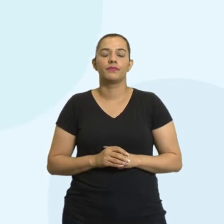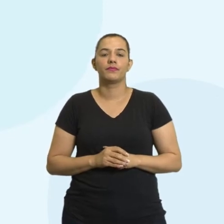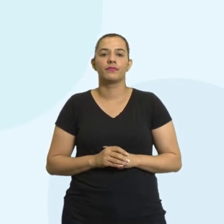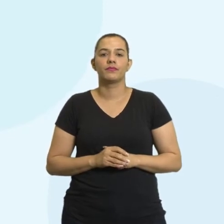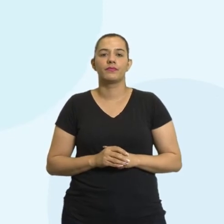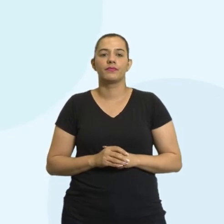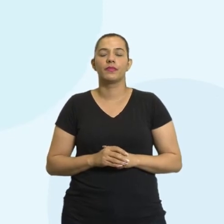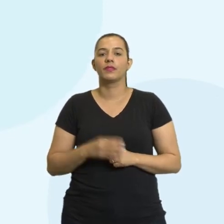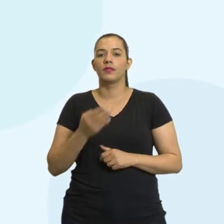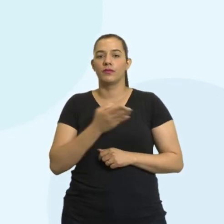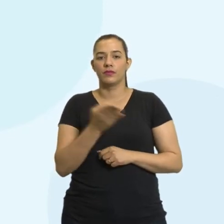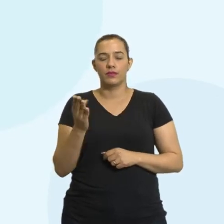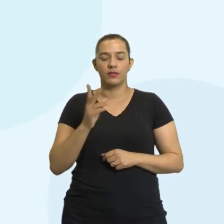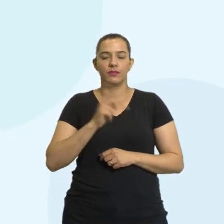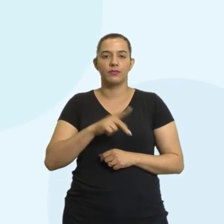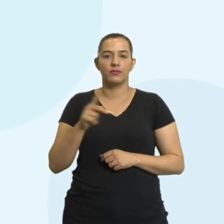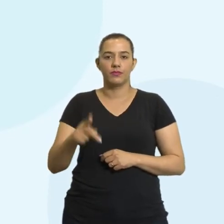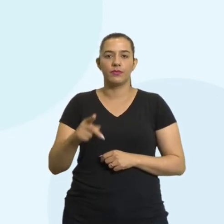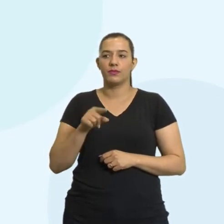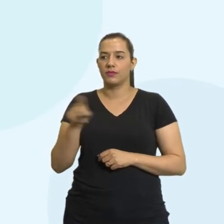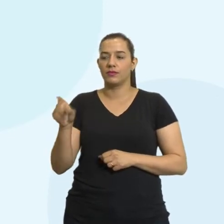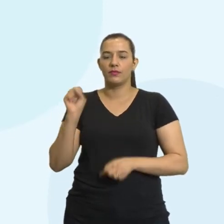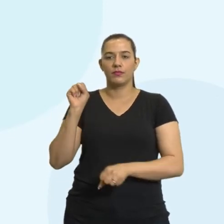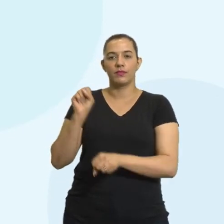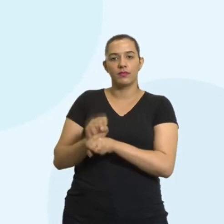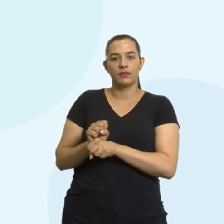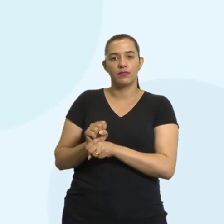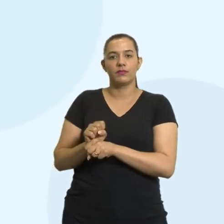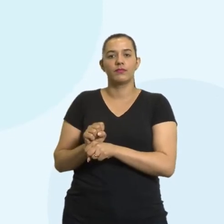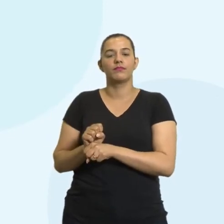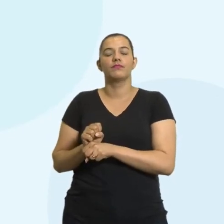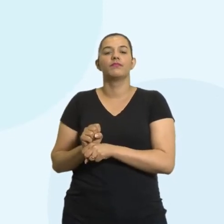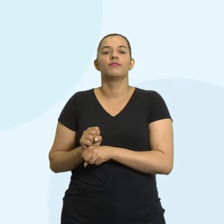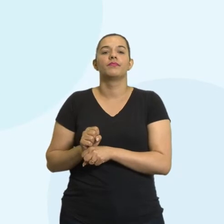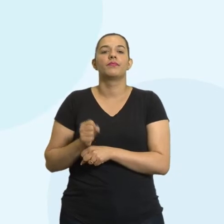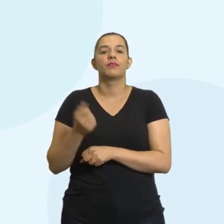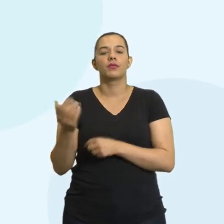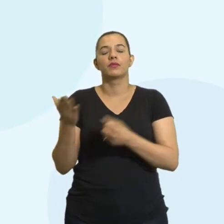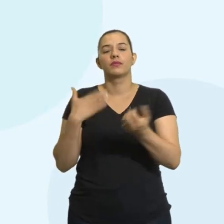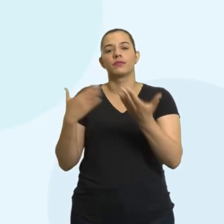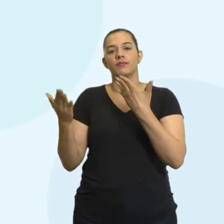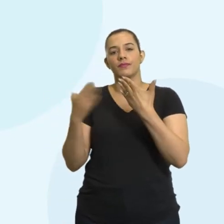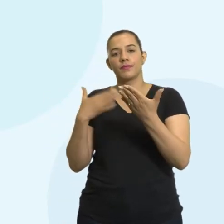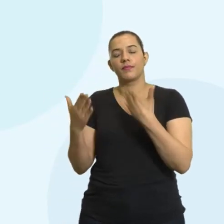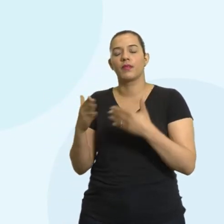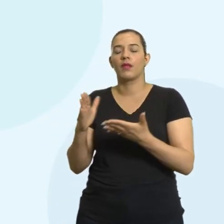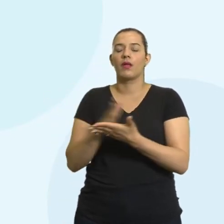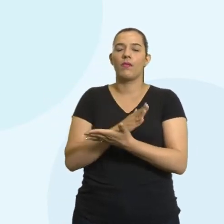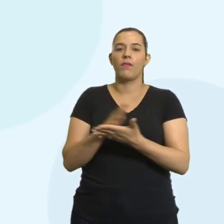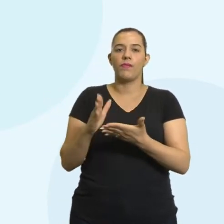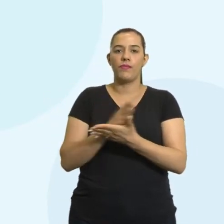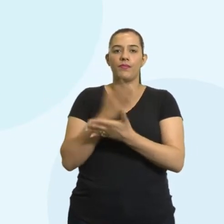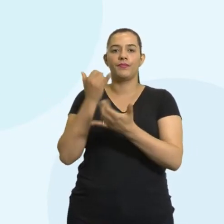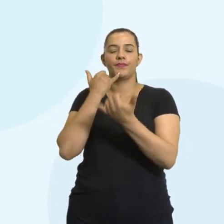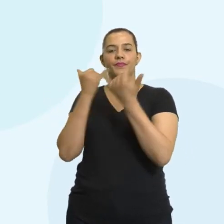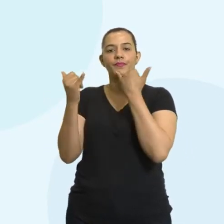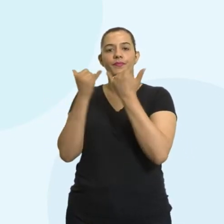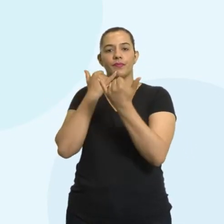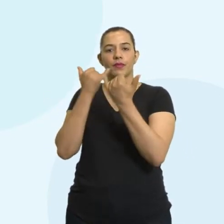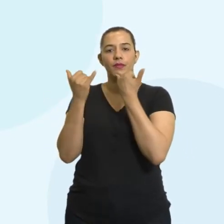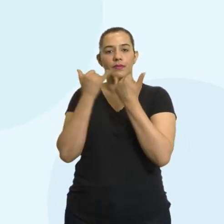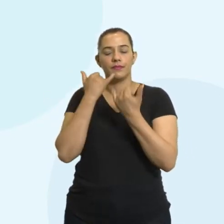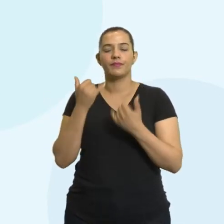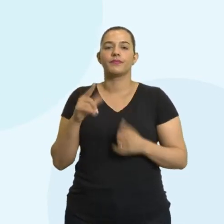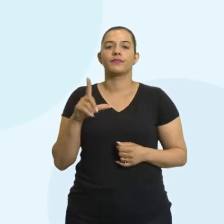O professor, fará uma pausa, né? Para que seja conversado algumas informações que